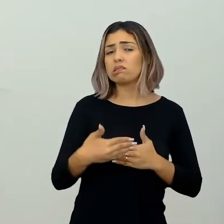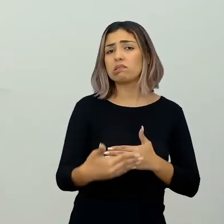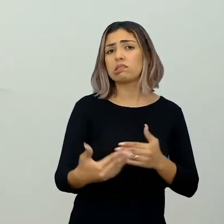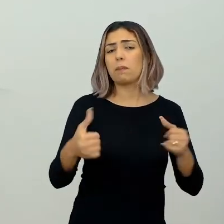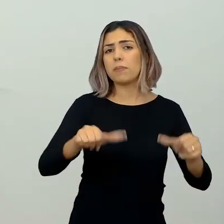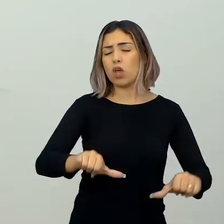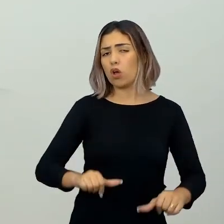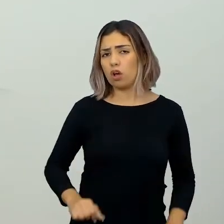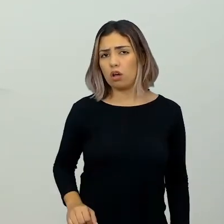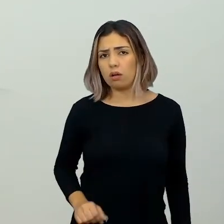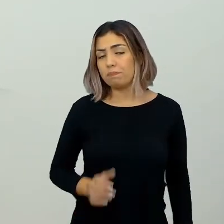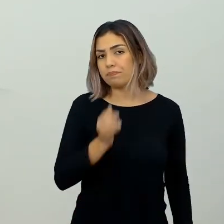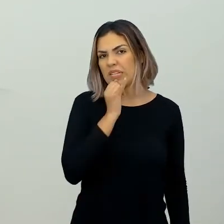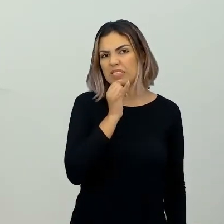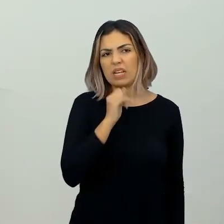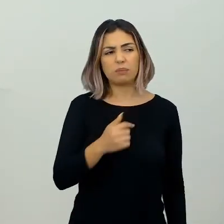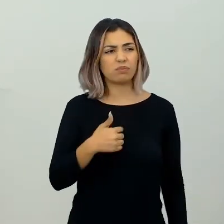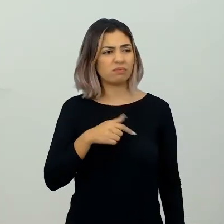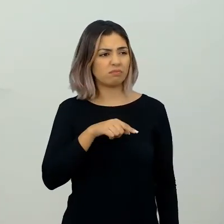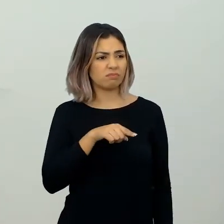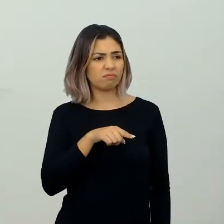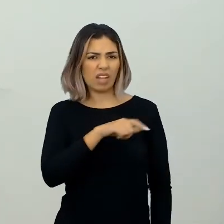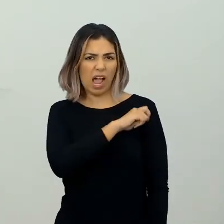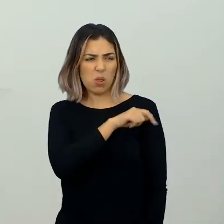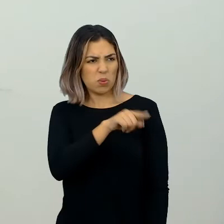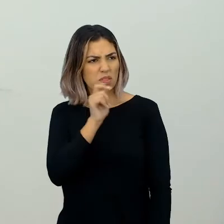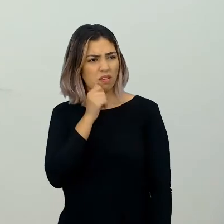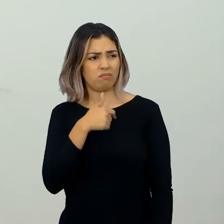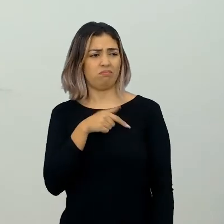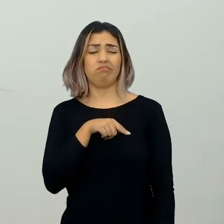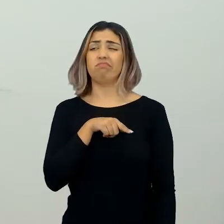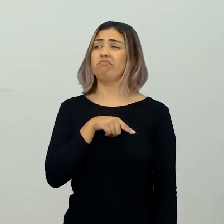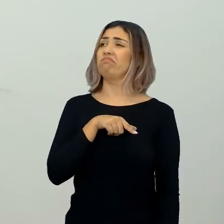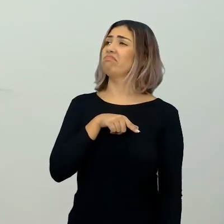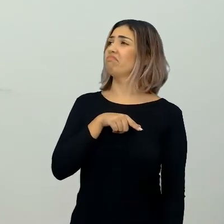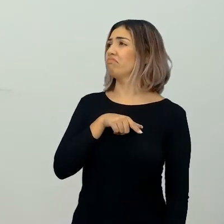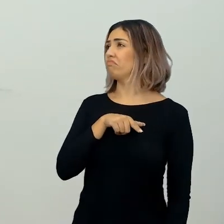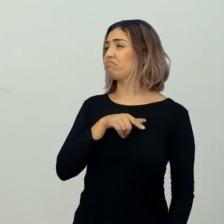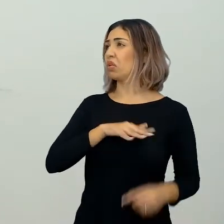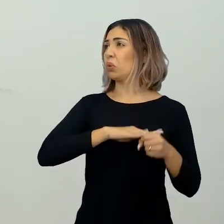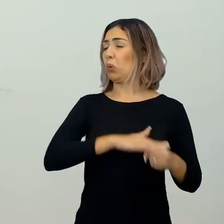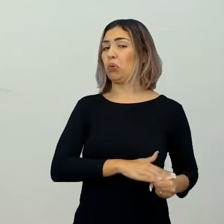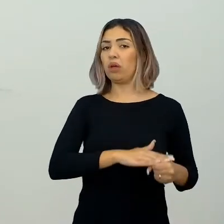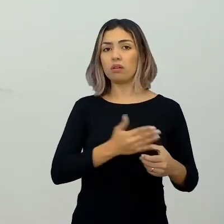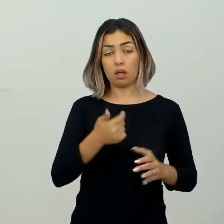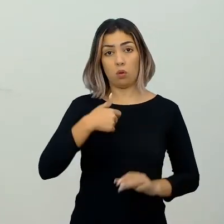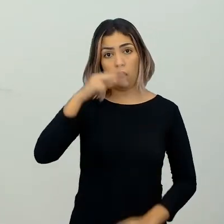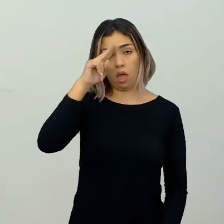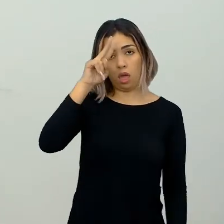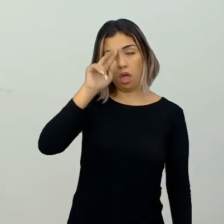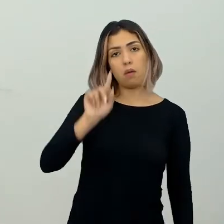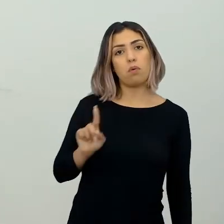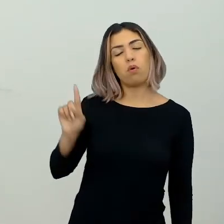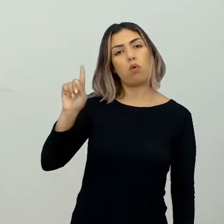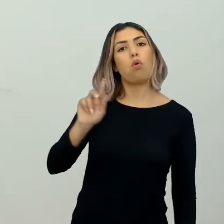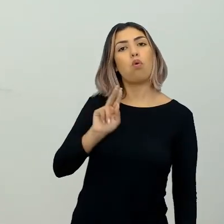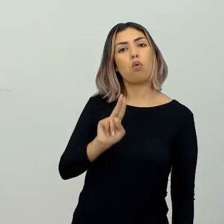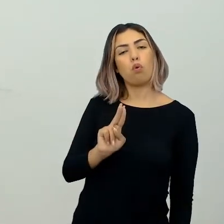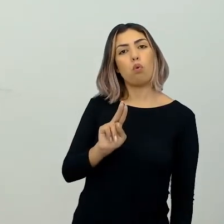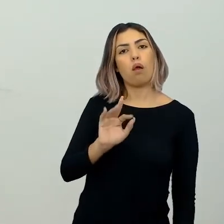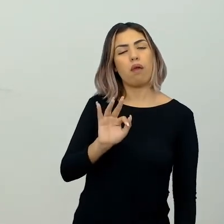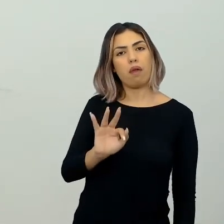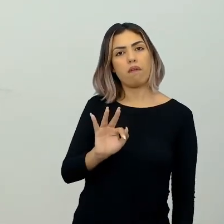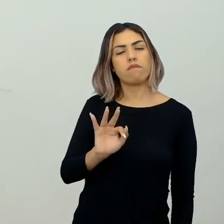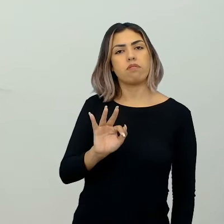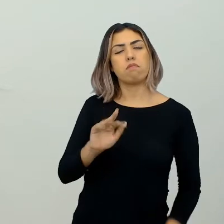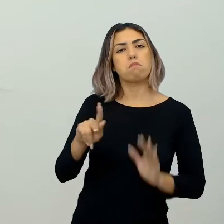por exemplo, de discriminar um aluno negro, né? Eu me lembro que a Universidade de Brasília teve algum tempo esse